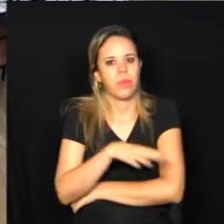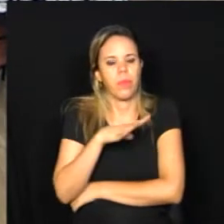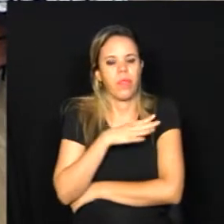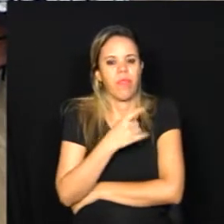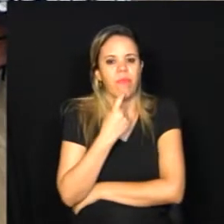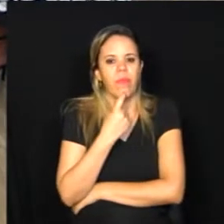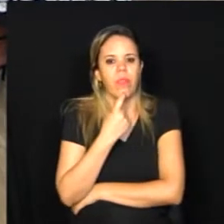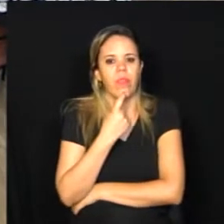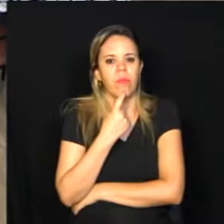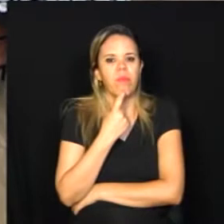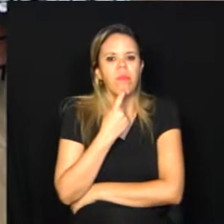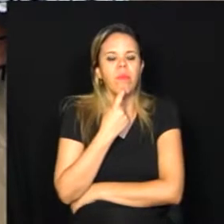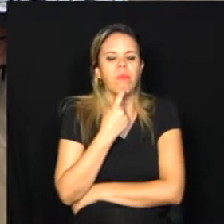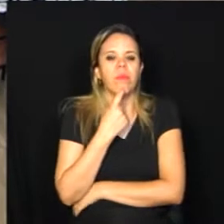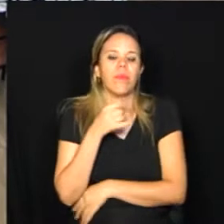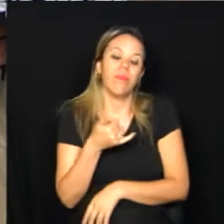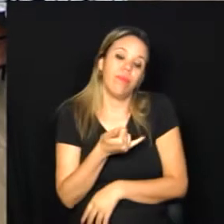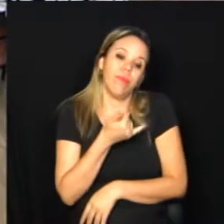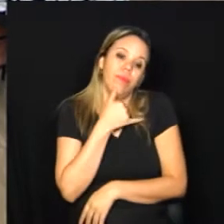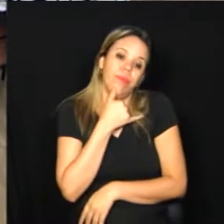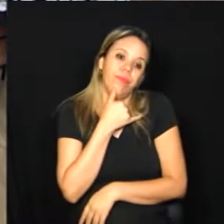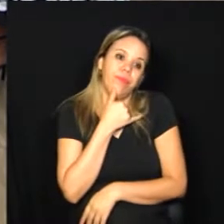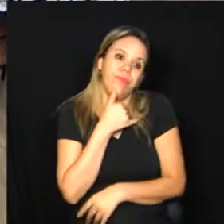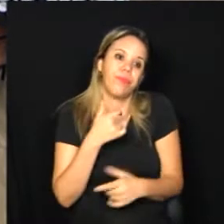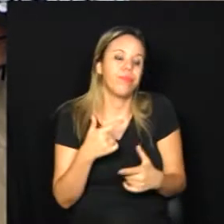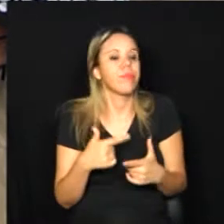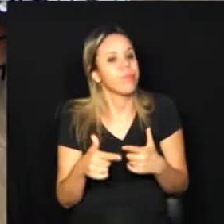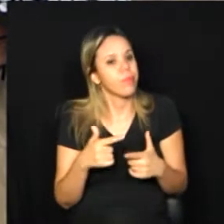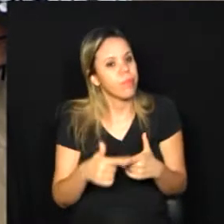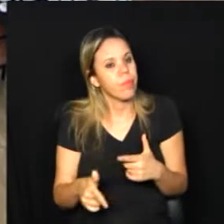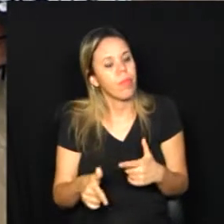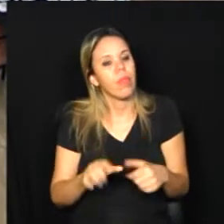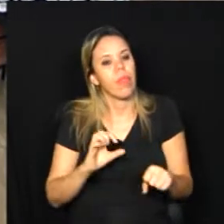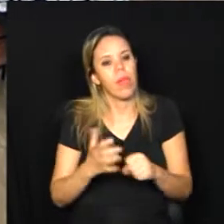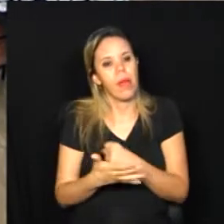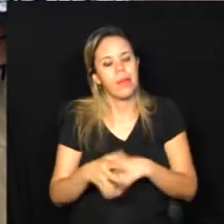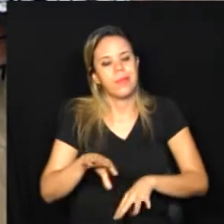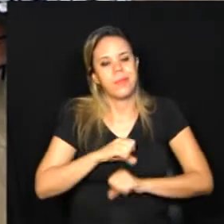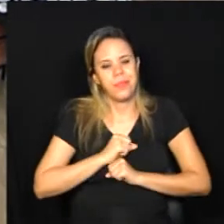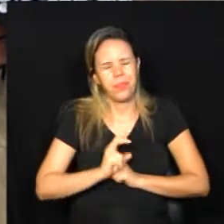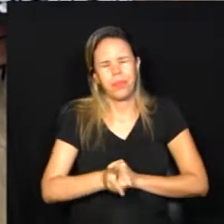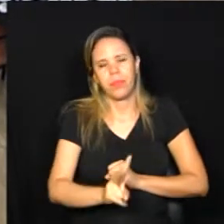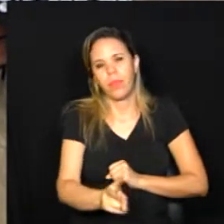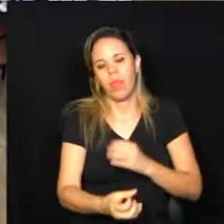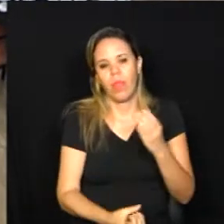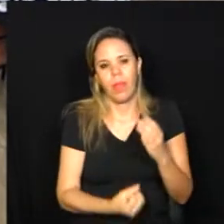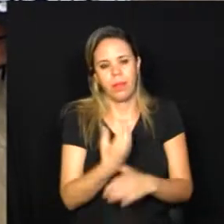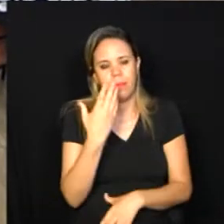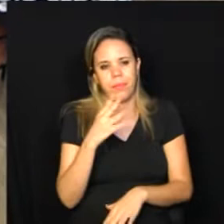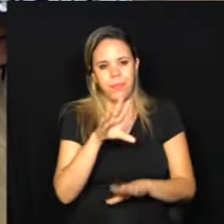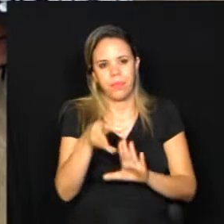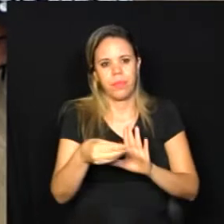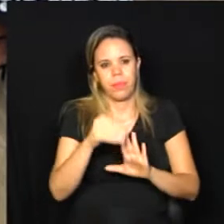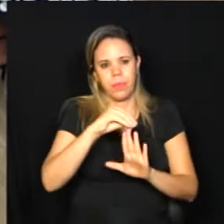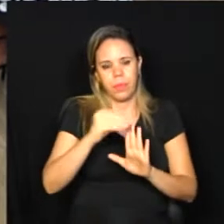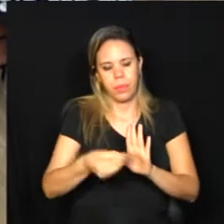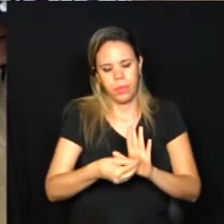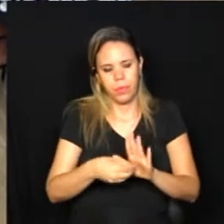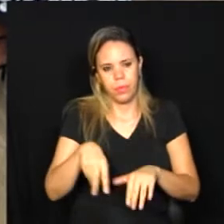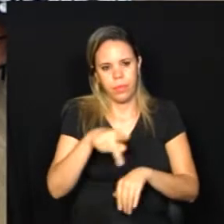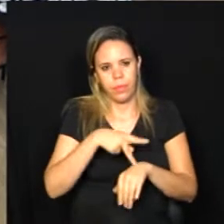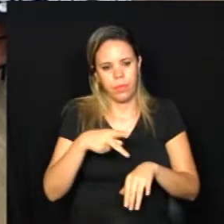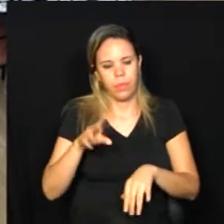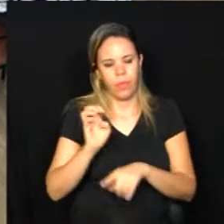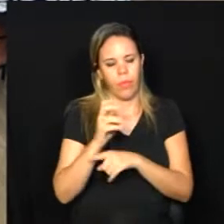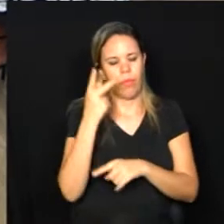de Campinas. Mas, infelizmente, os casos, eles continuam acontecendo, por isso que nós vamos atualizar no nosso país, no estado